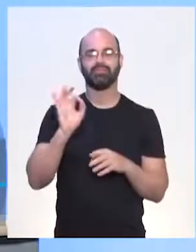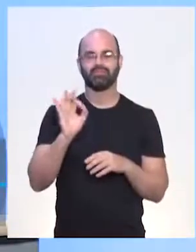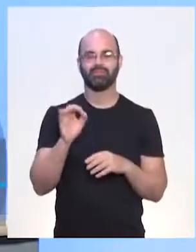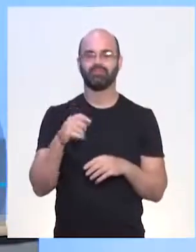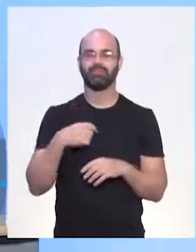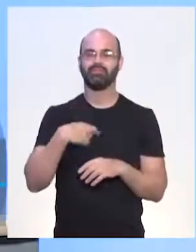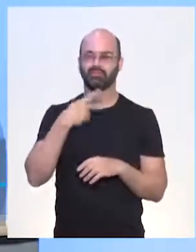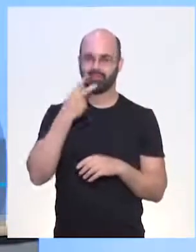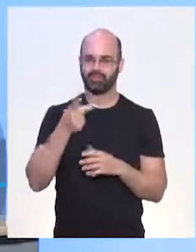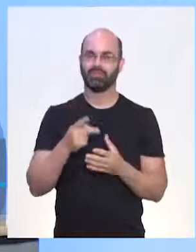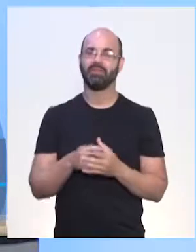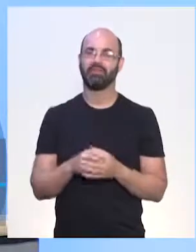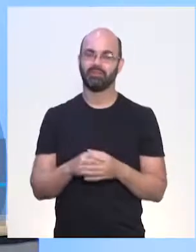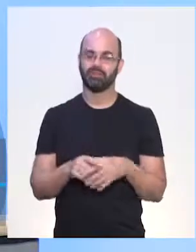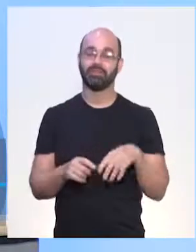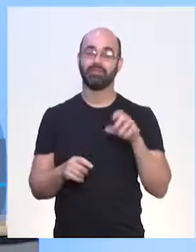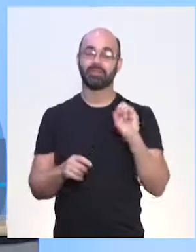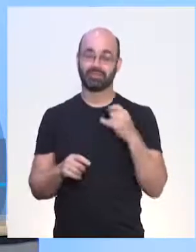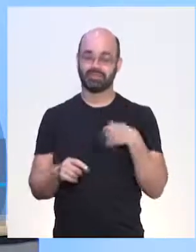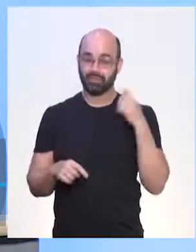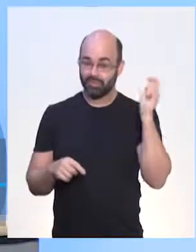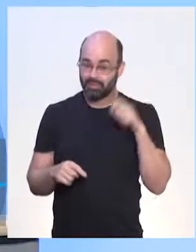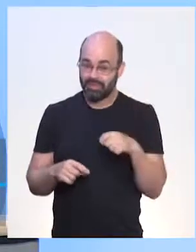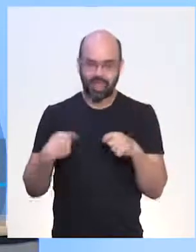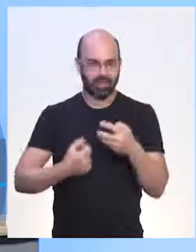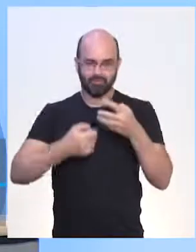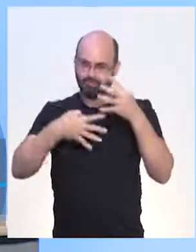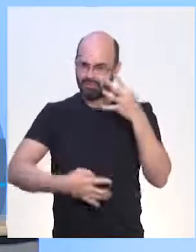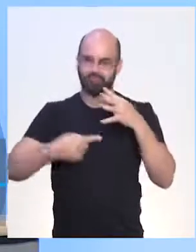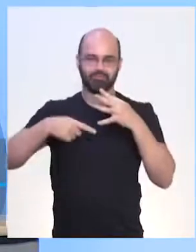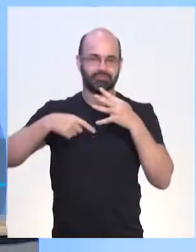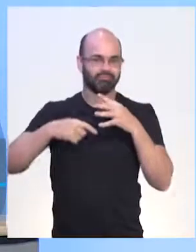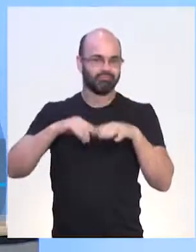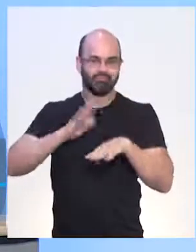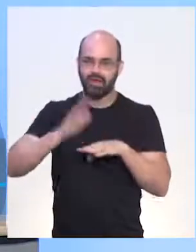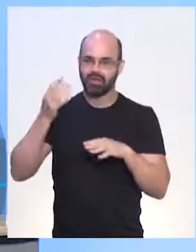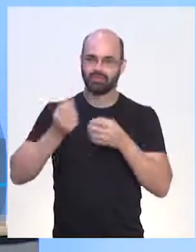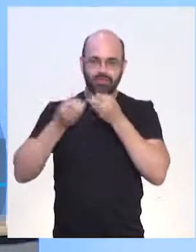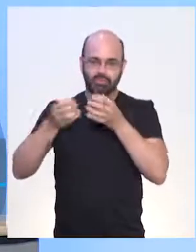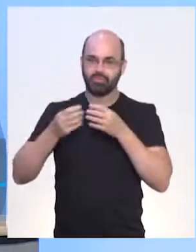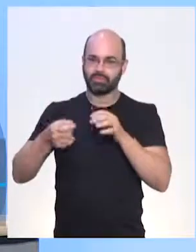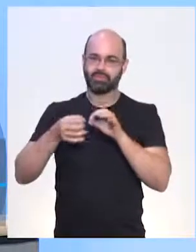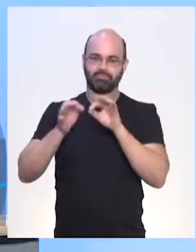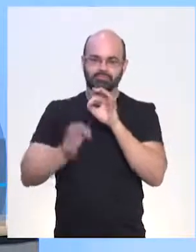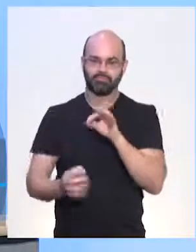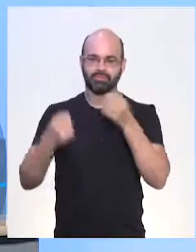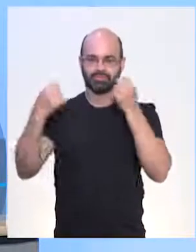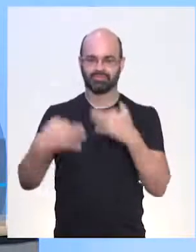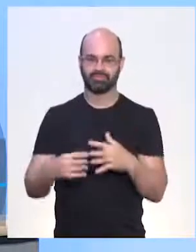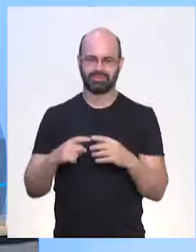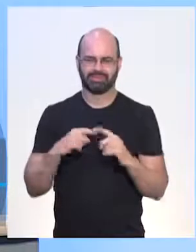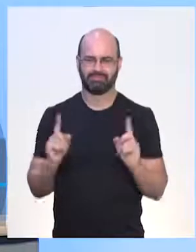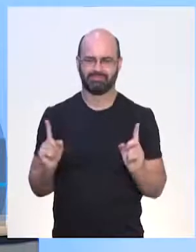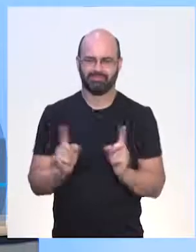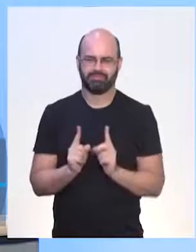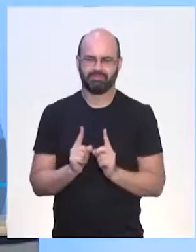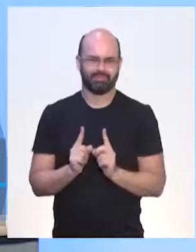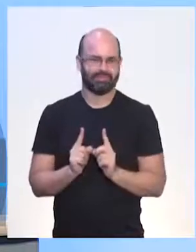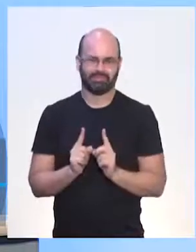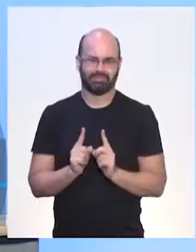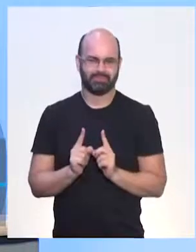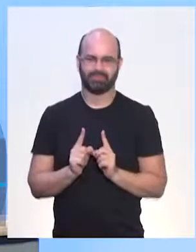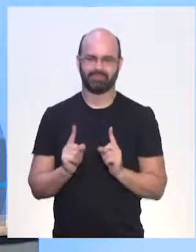vocês, se eu pudesse, eu teria colocado muito mais coisas, tá? Acho assim que foi uma